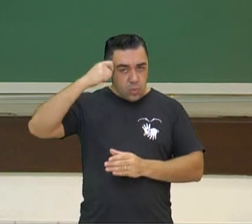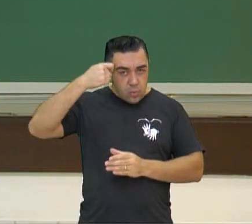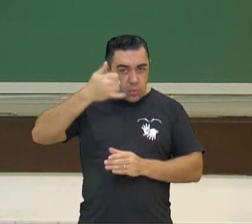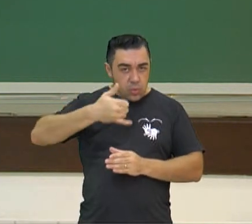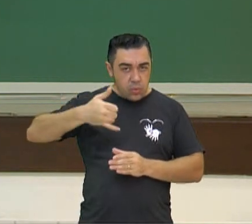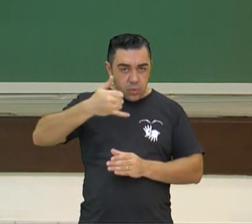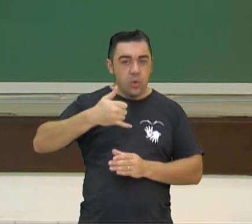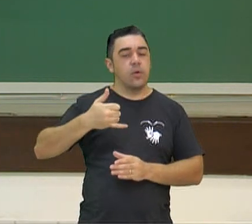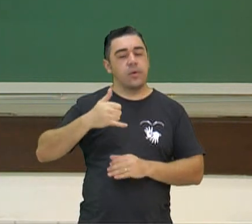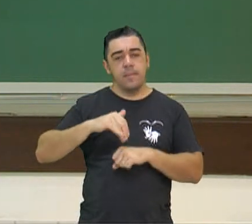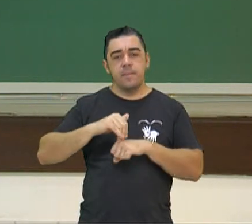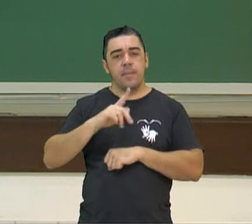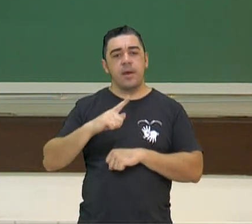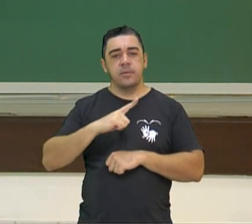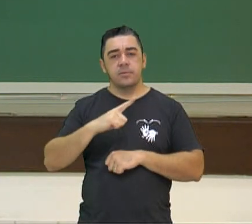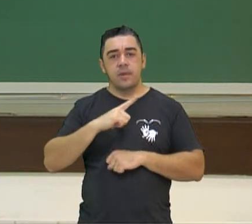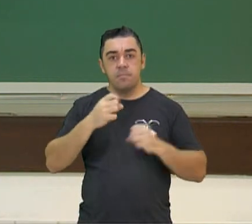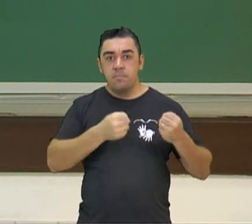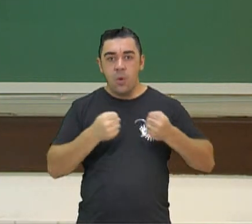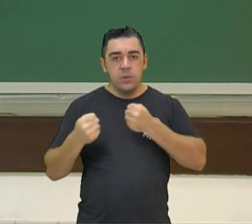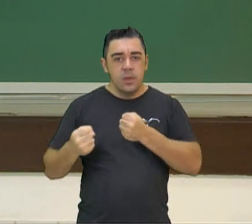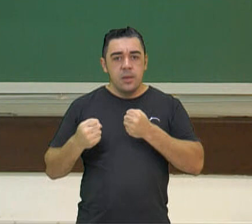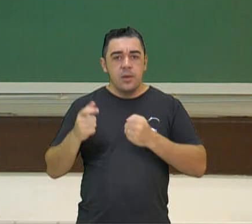controle é conseguir